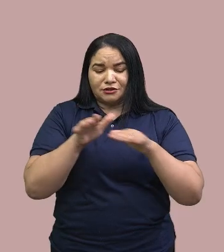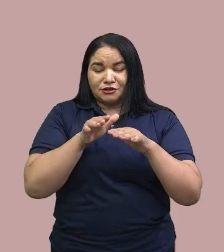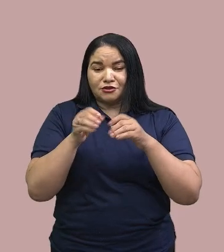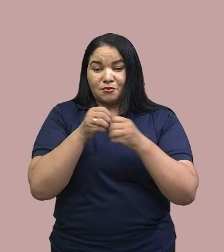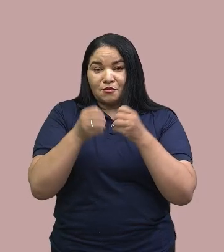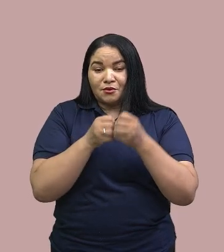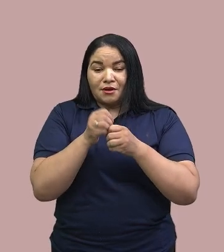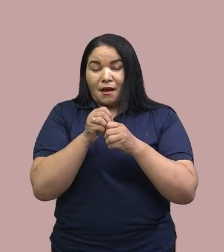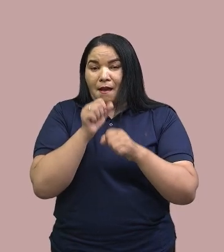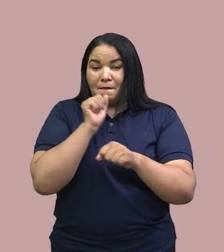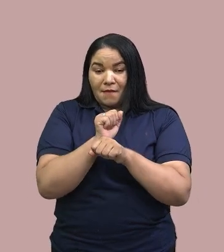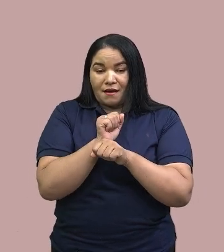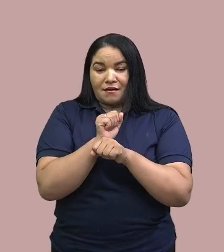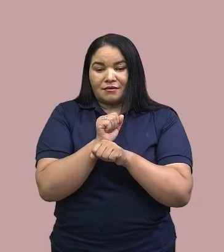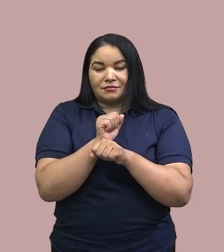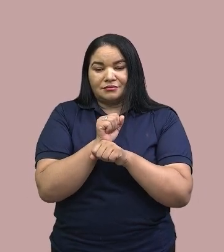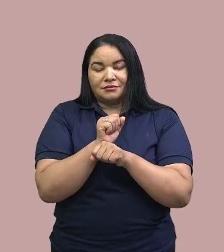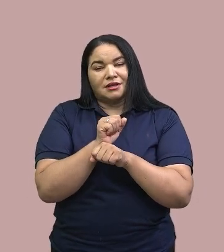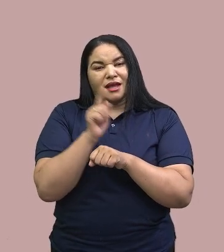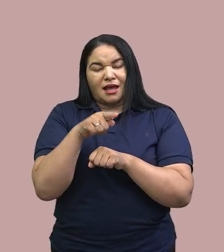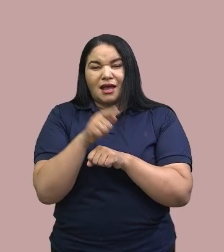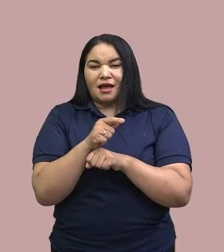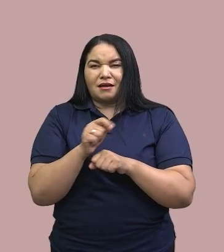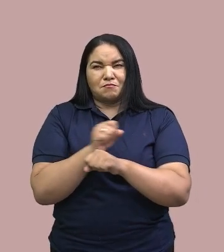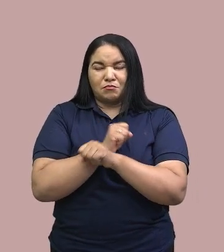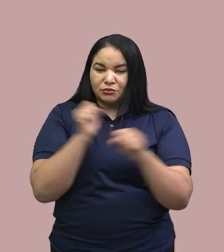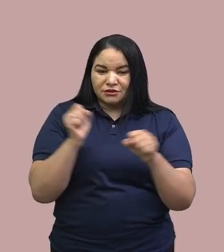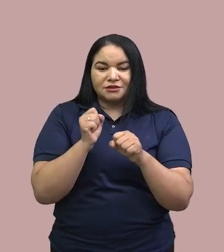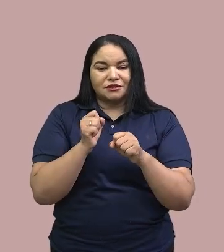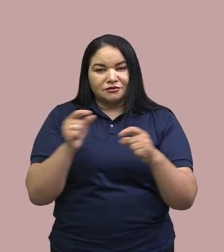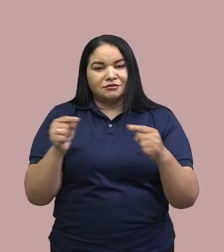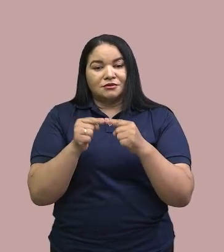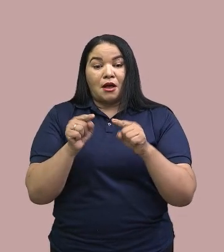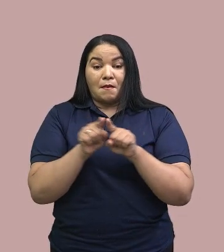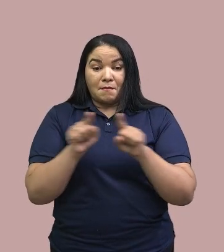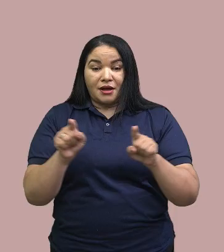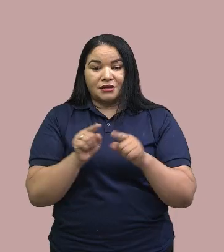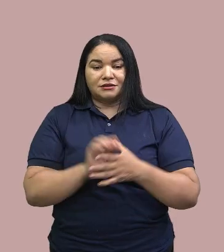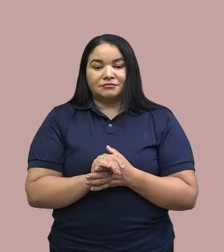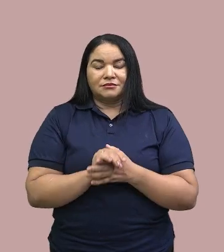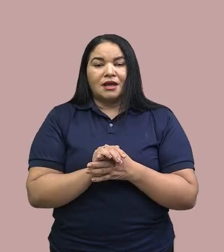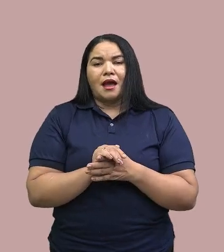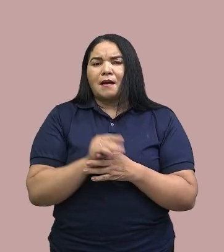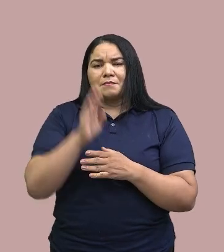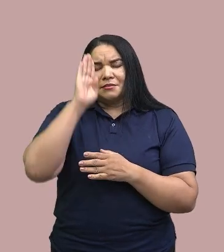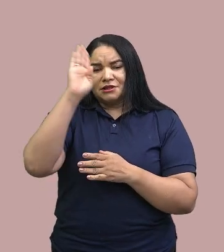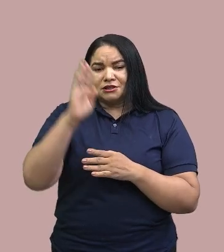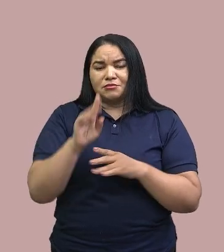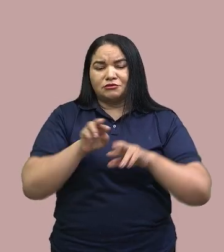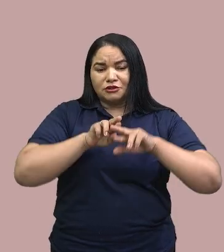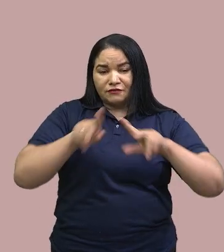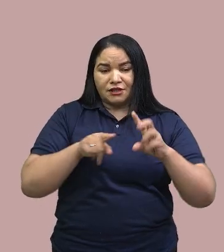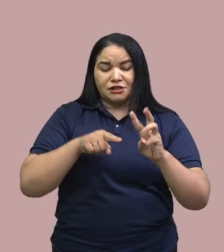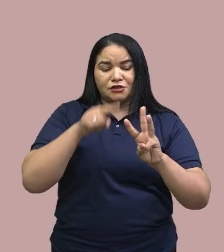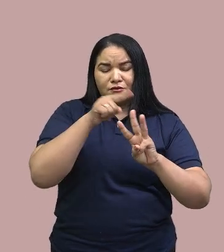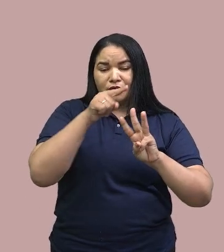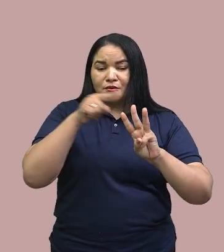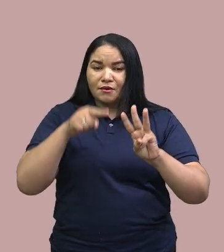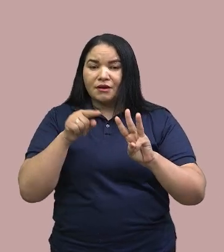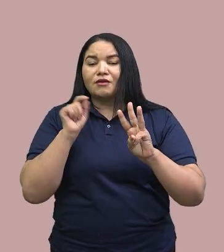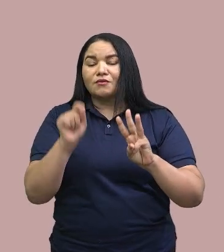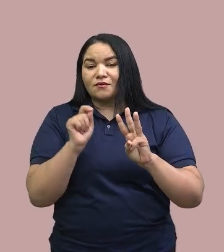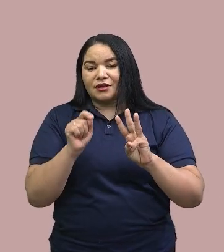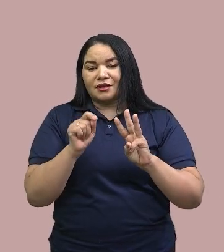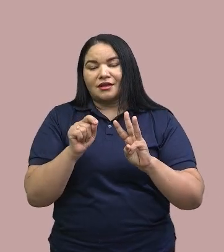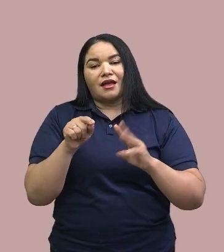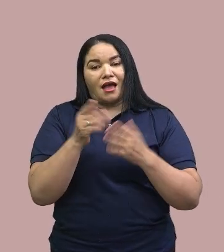cessa? É impossível atingir esse valor na prática. Então, qual a principal diferença entre essas escalas?